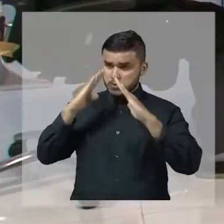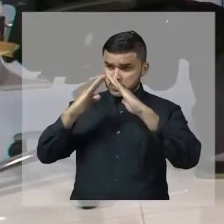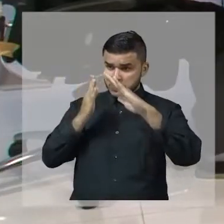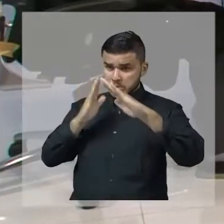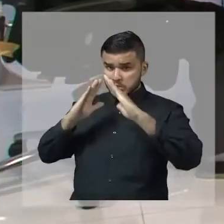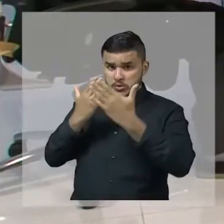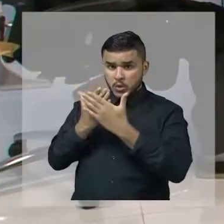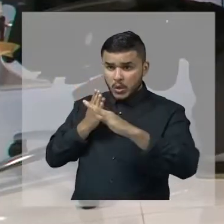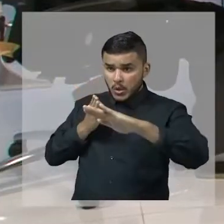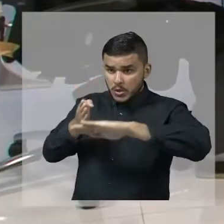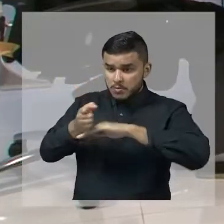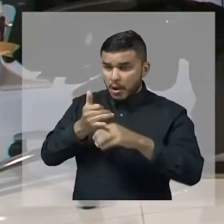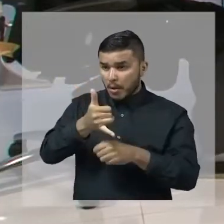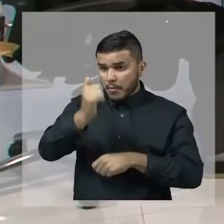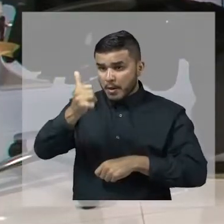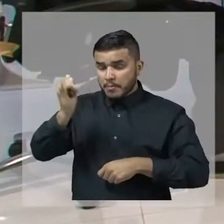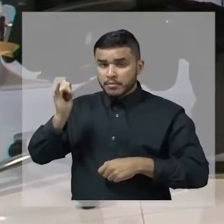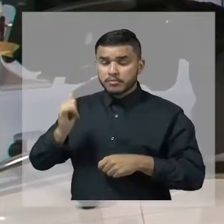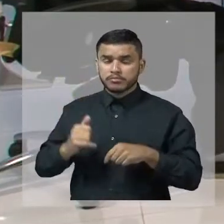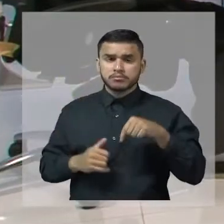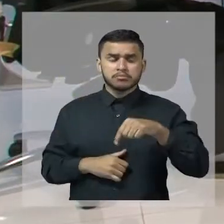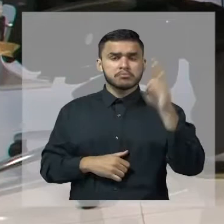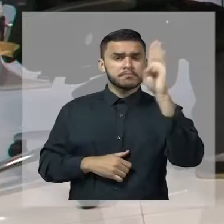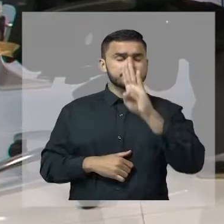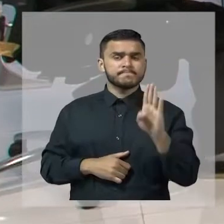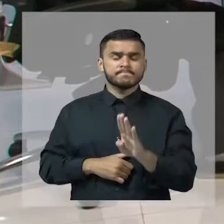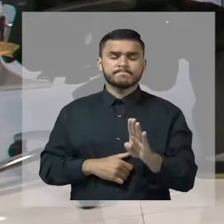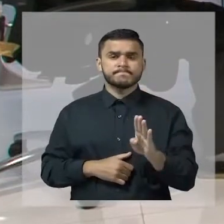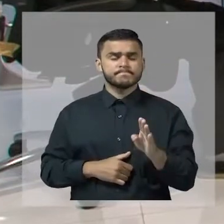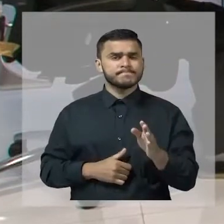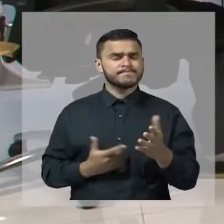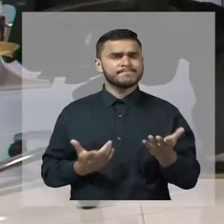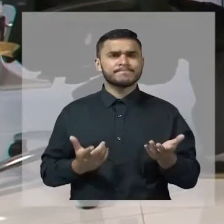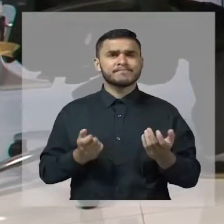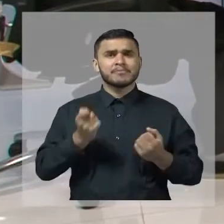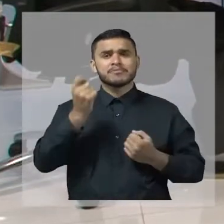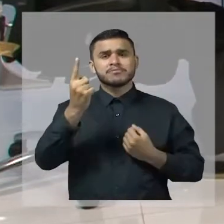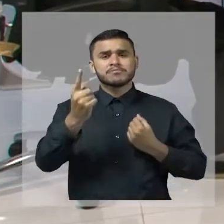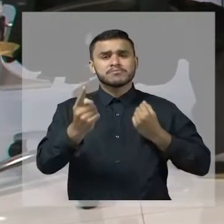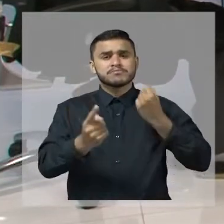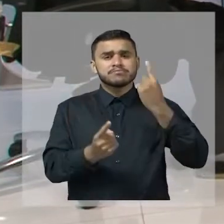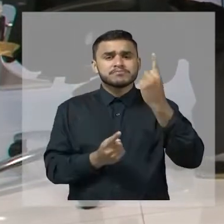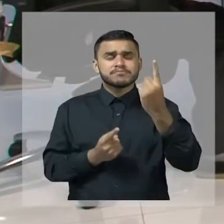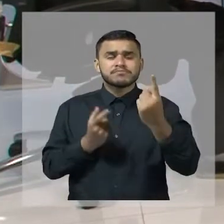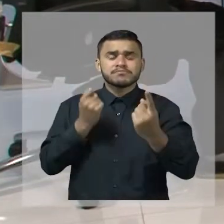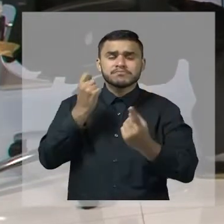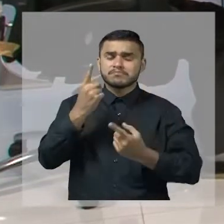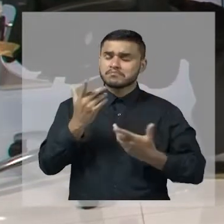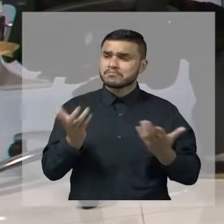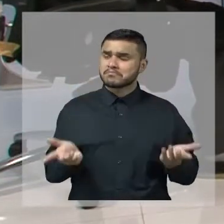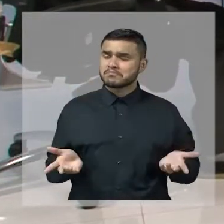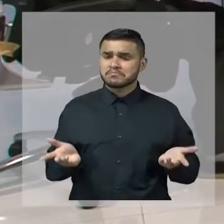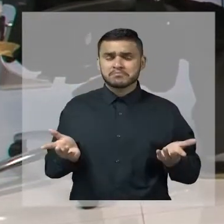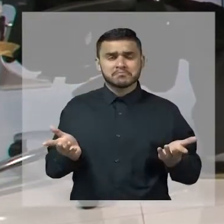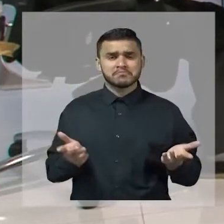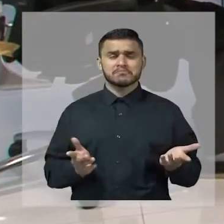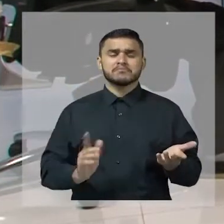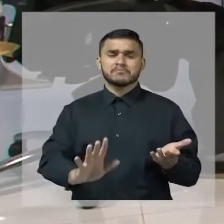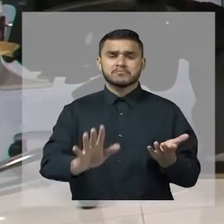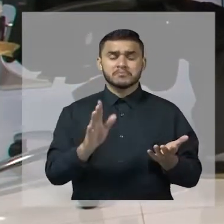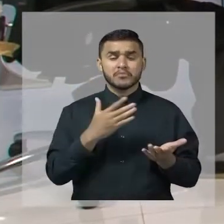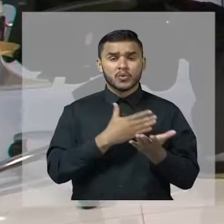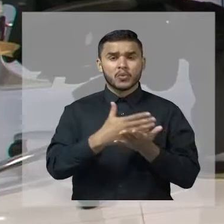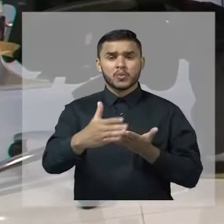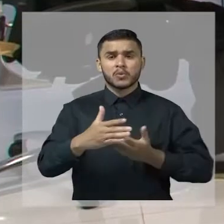No Brasil, isso era um fenômeno que nós não conhecíamos. Isso é um fenômeno muito recente, né? A partir da primeira